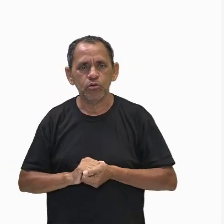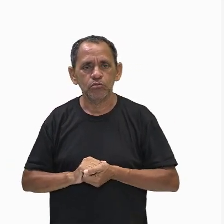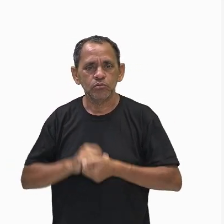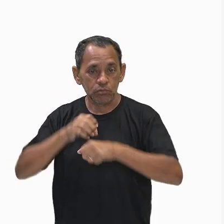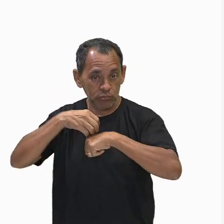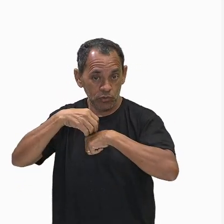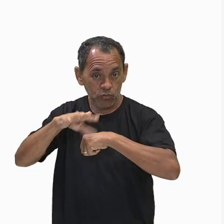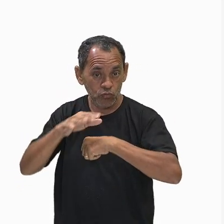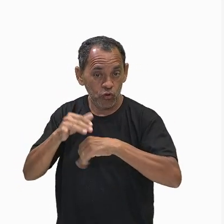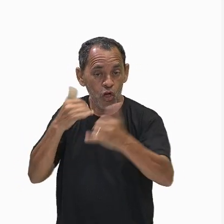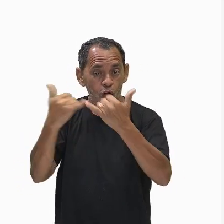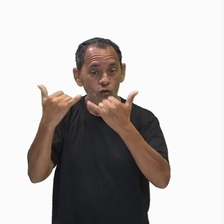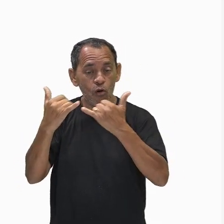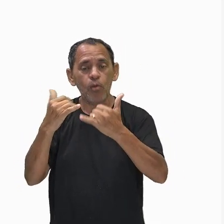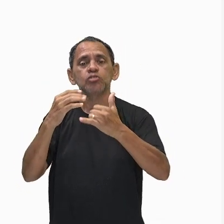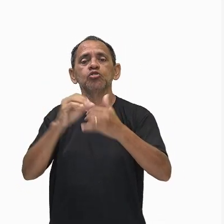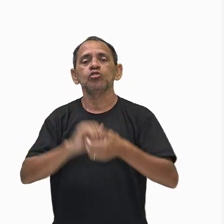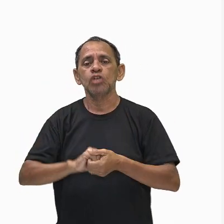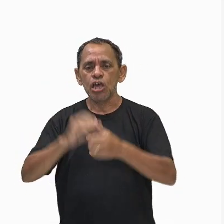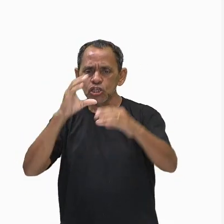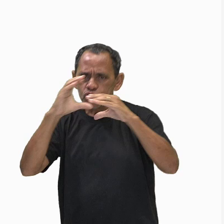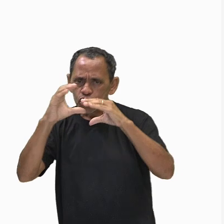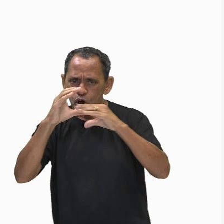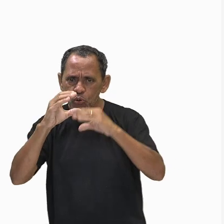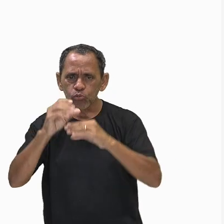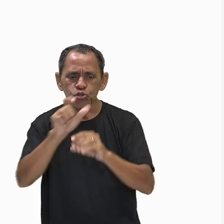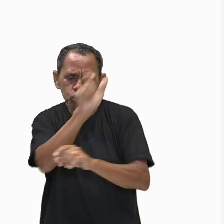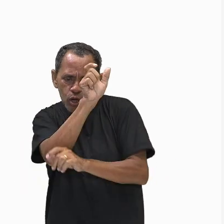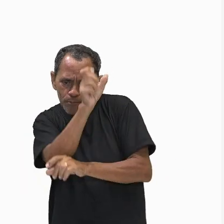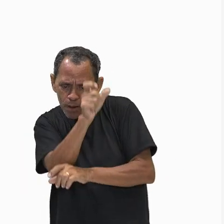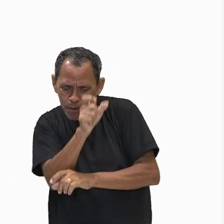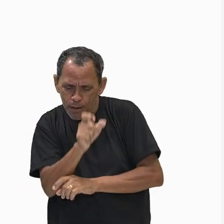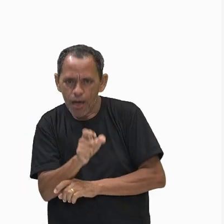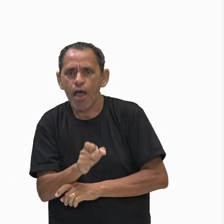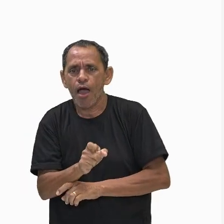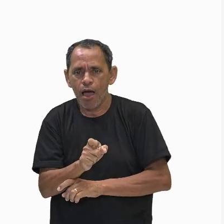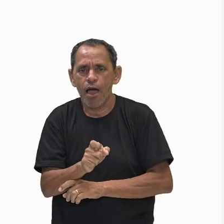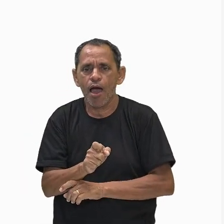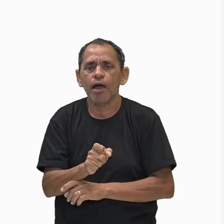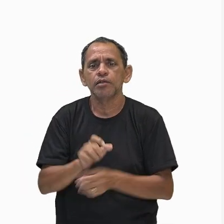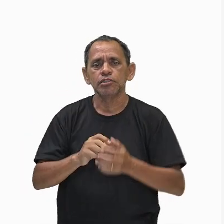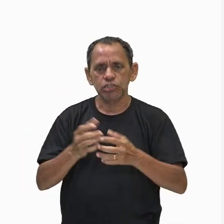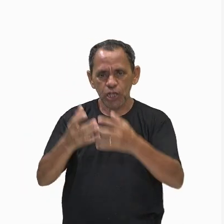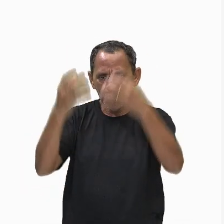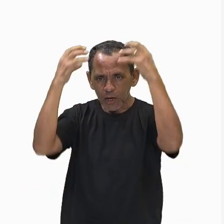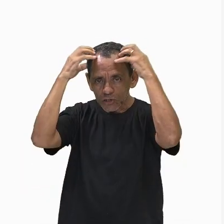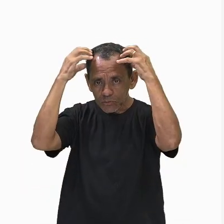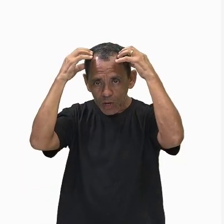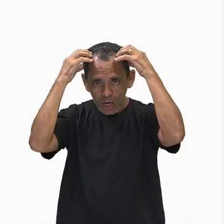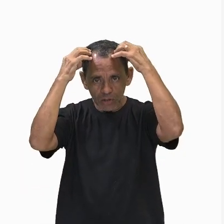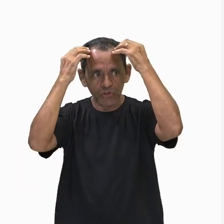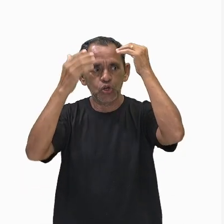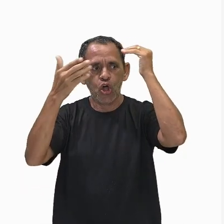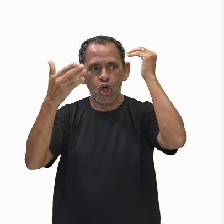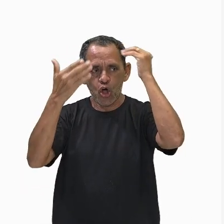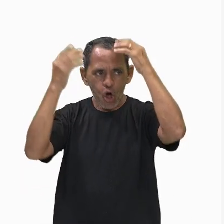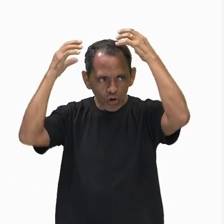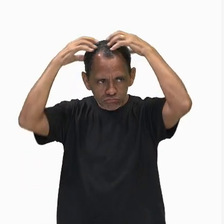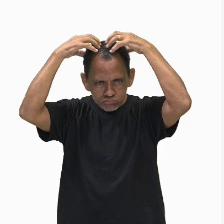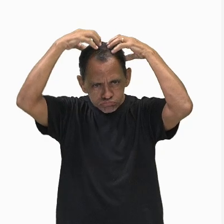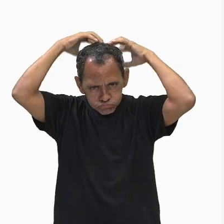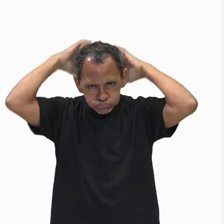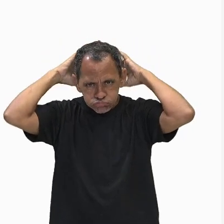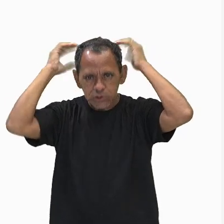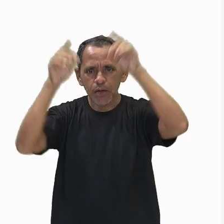informações da medula espinal e do bulbo até o córtex cerebral, tá? Então, ele faz conexão